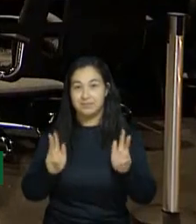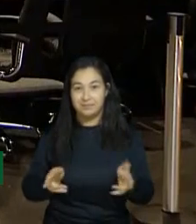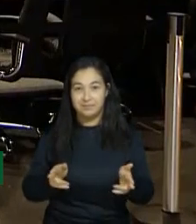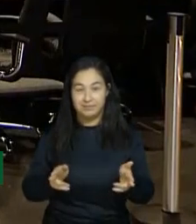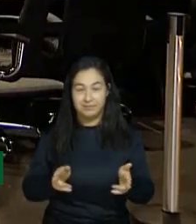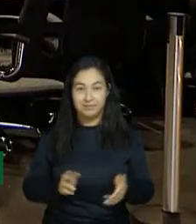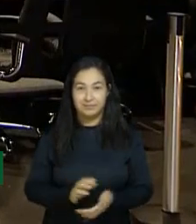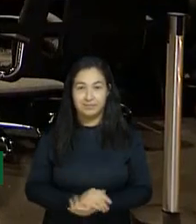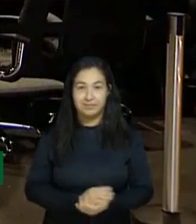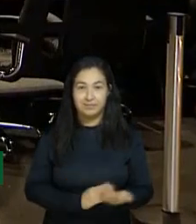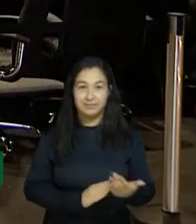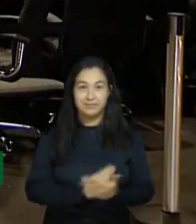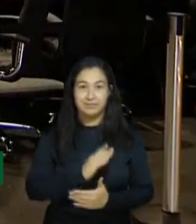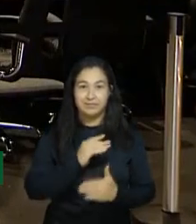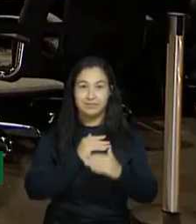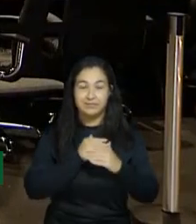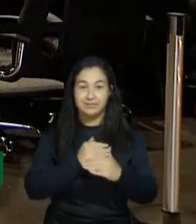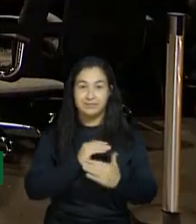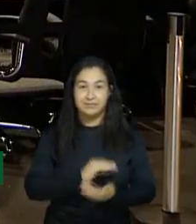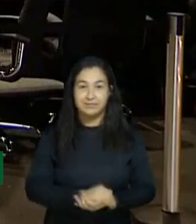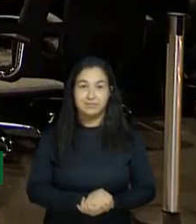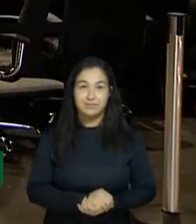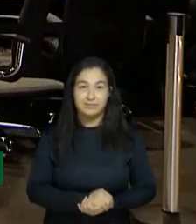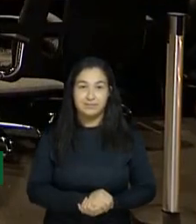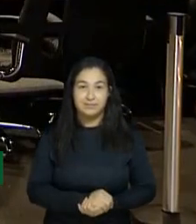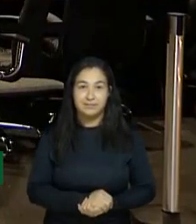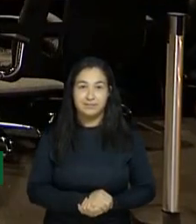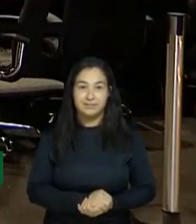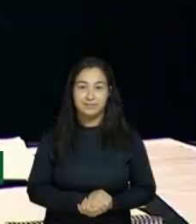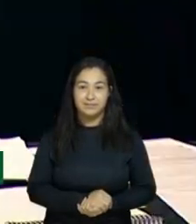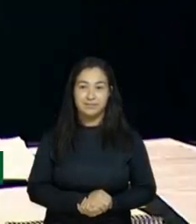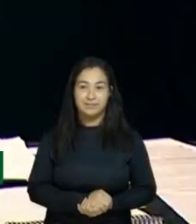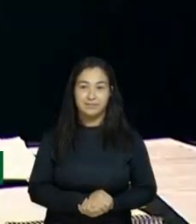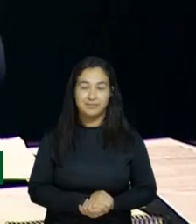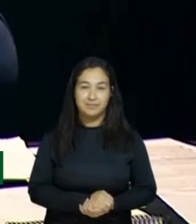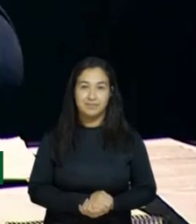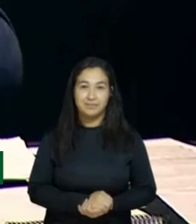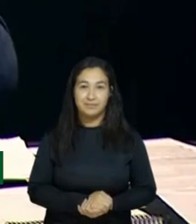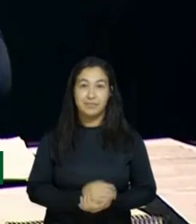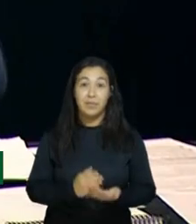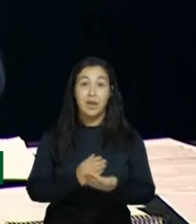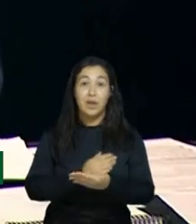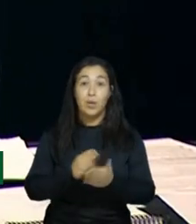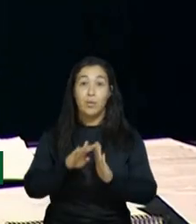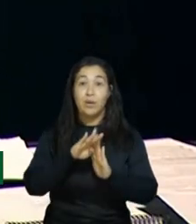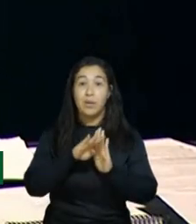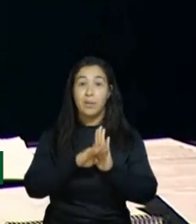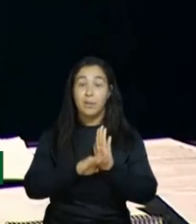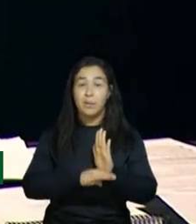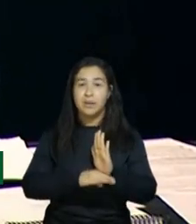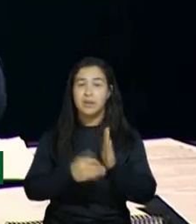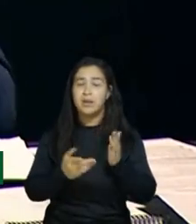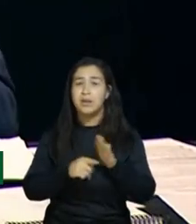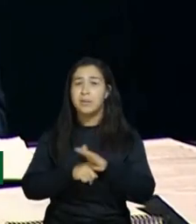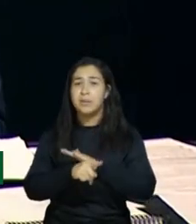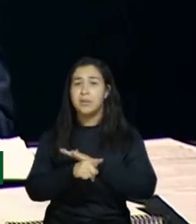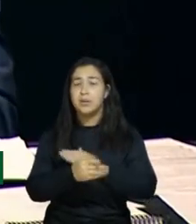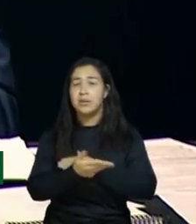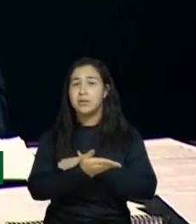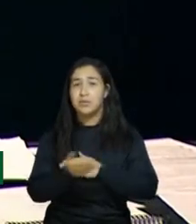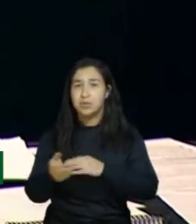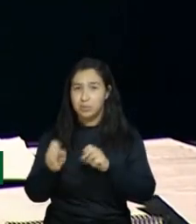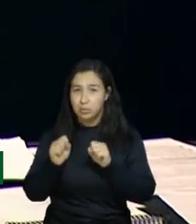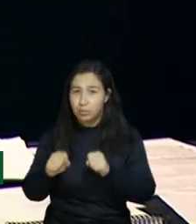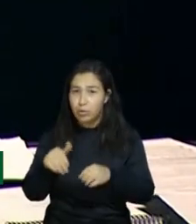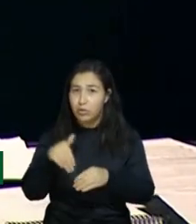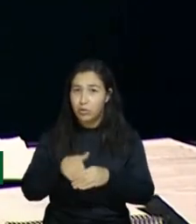encontram. Aprovado por unanimidade. Nós temos algumas matérias nesta pauta. Eu gostaria de consultar os senhores líderes se